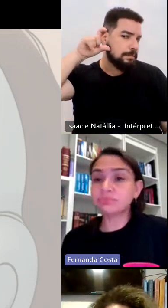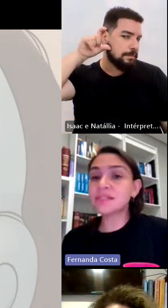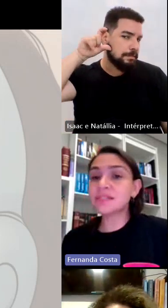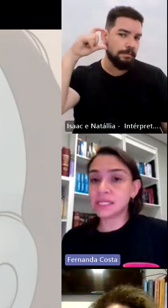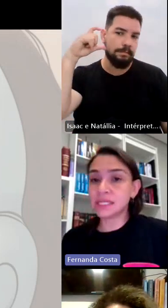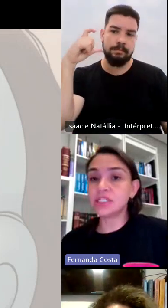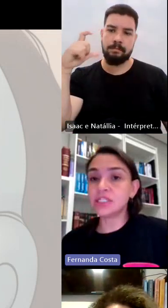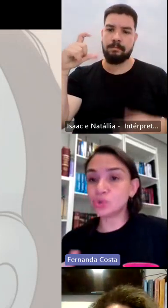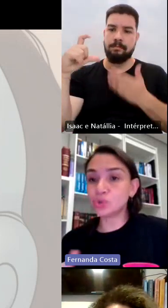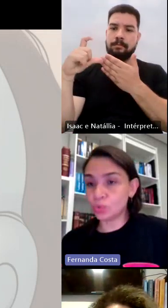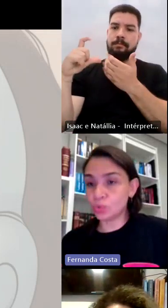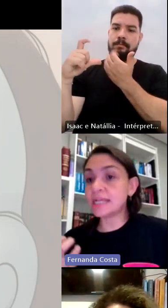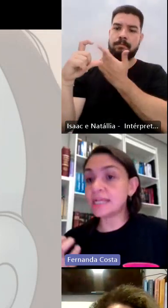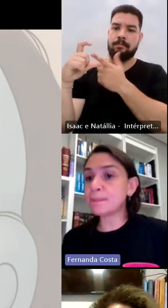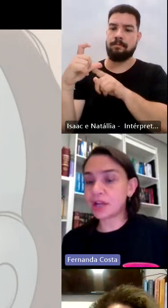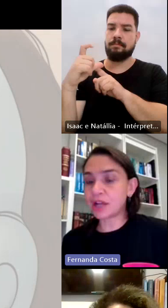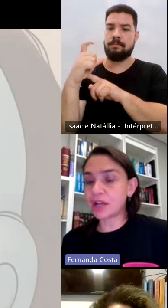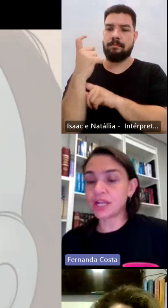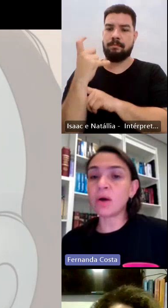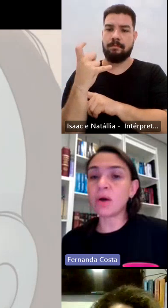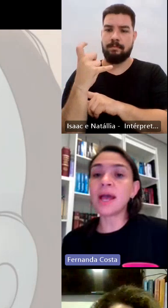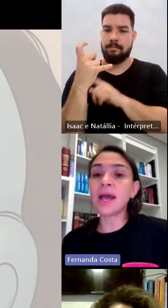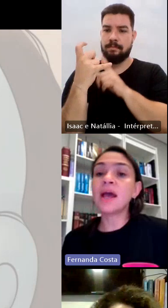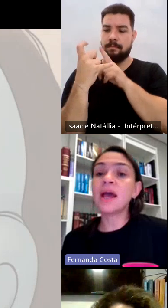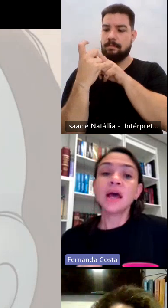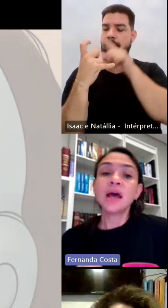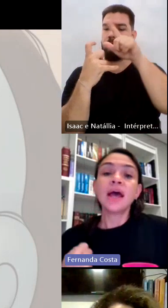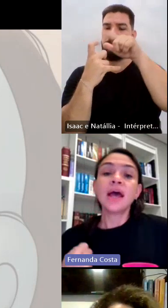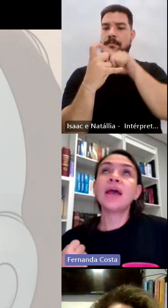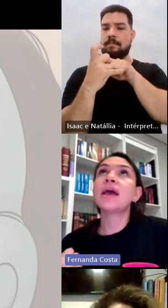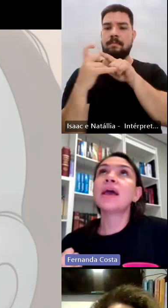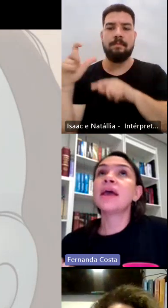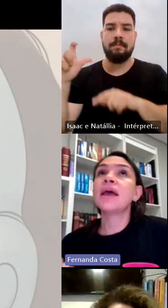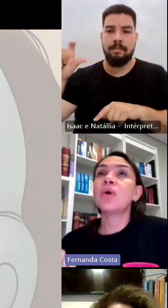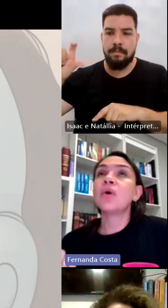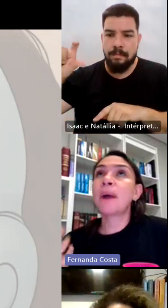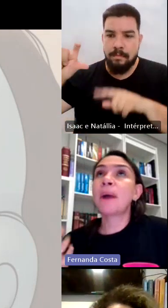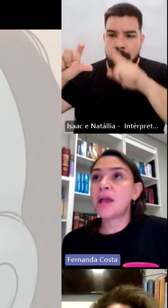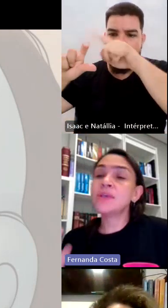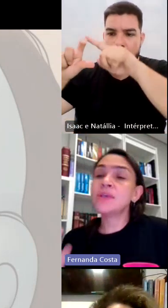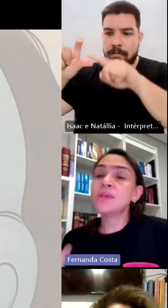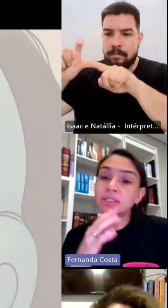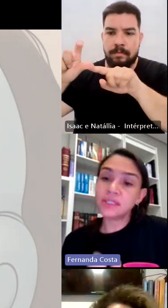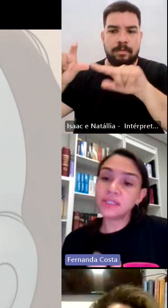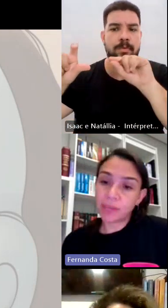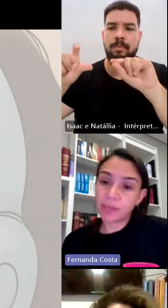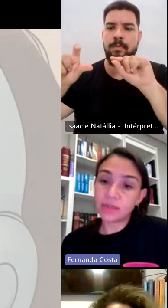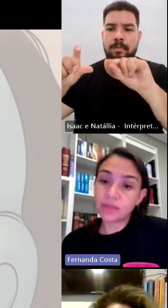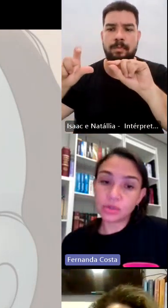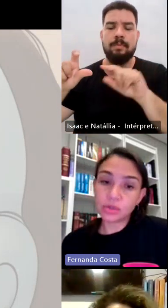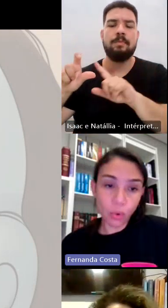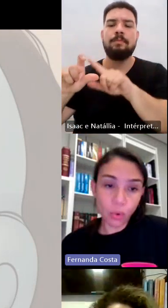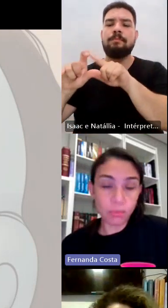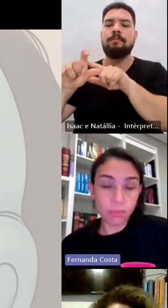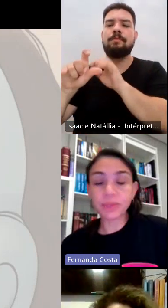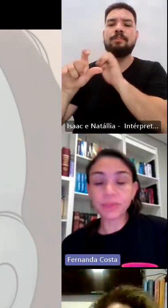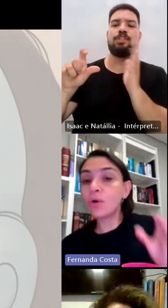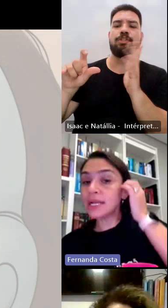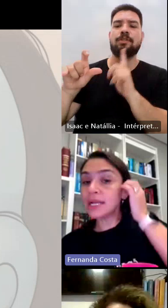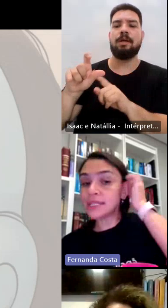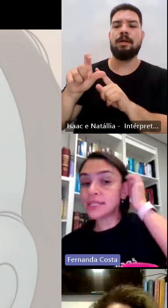função dessa estrutura, dessa parte, né? Qual é o papel que ela desempenha no nosso